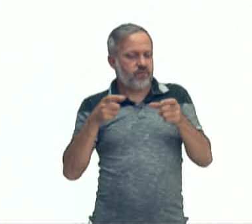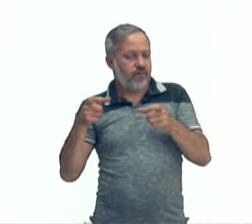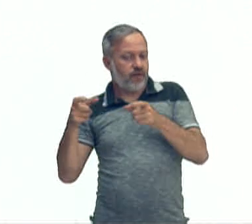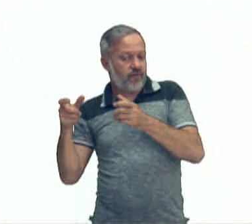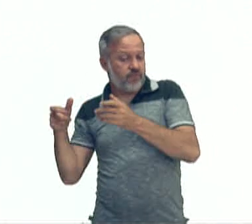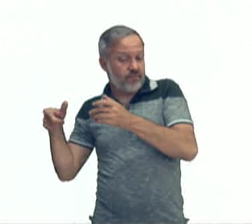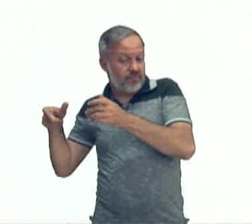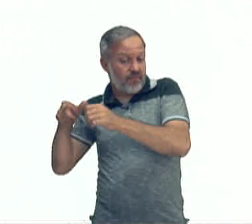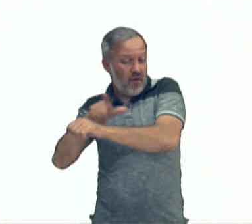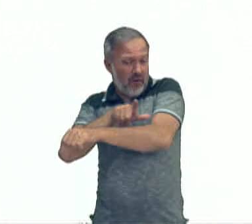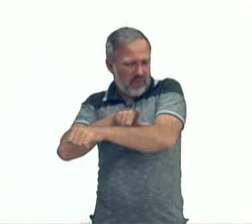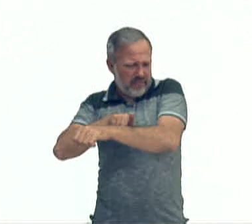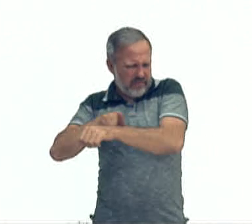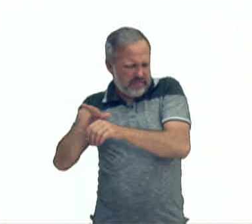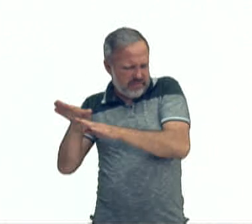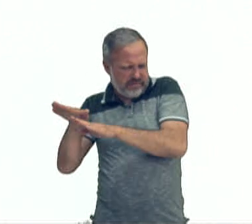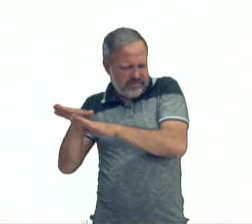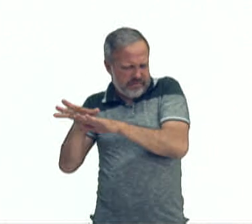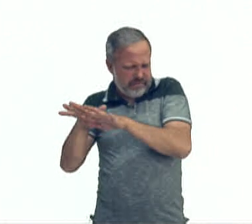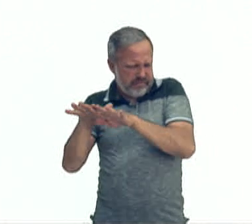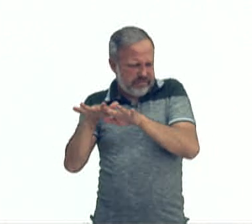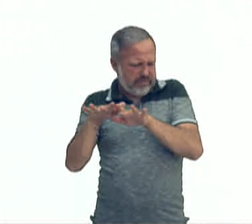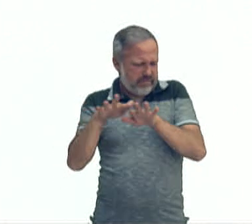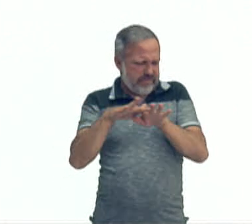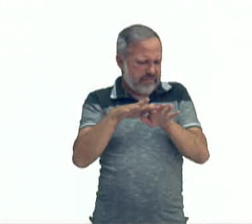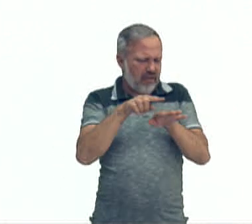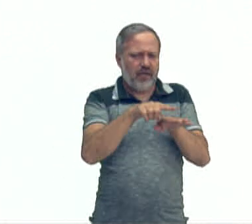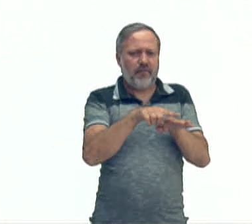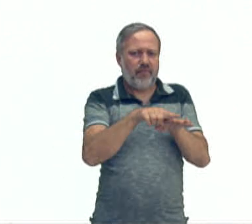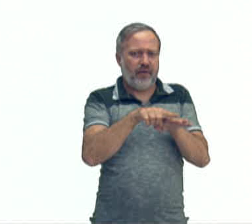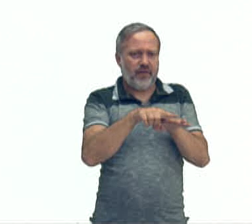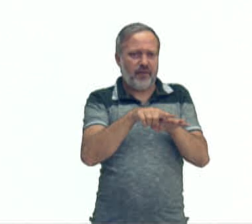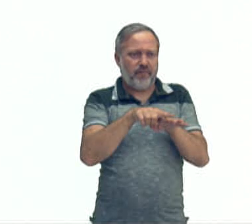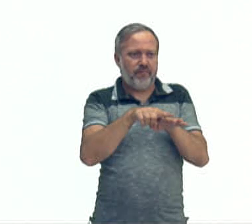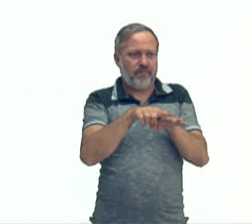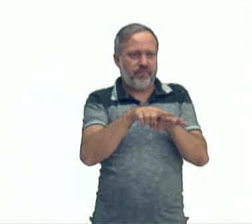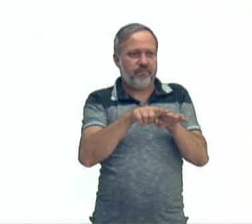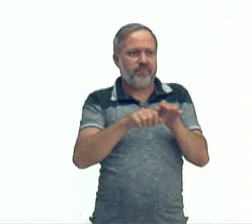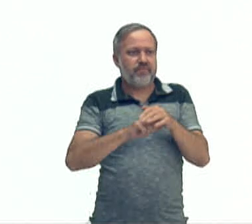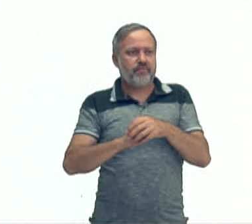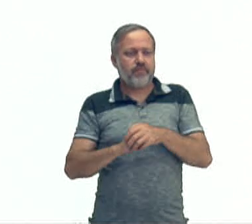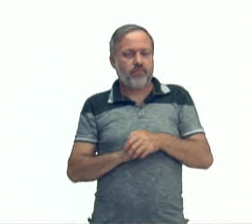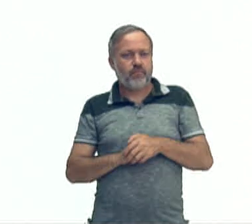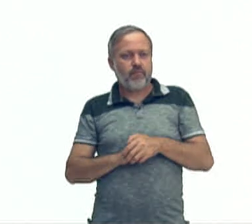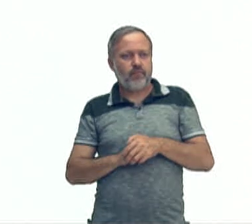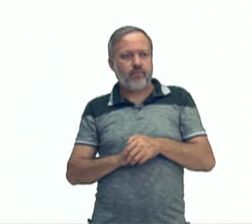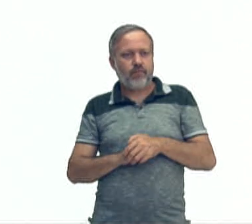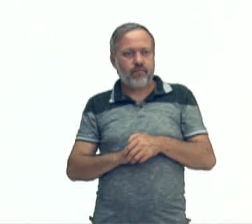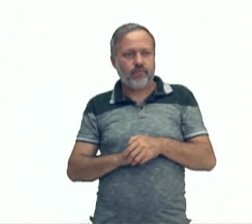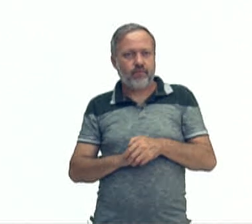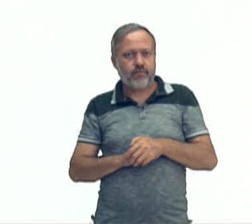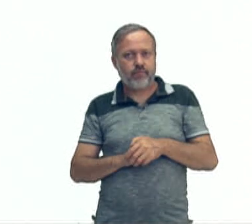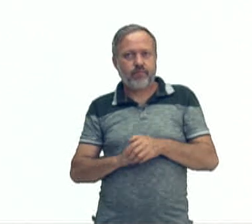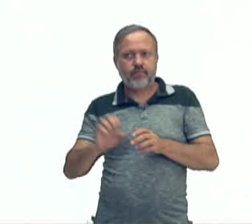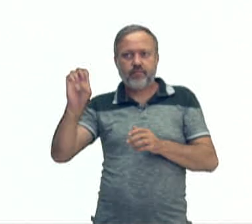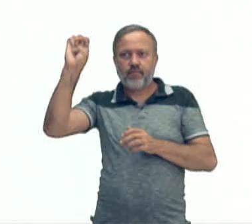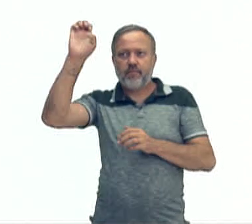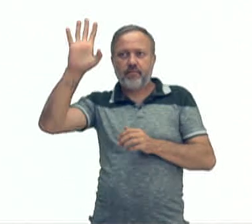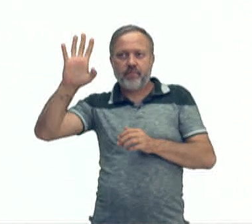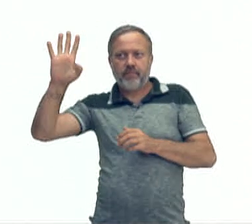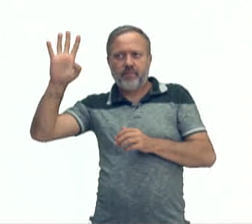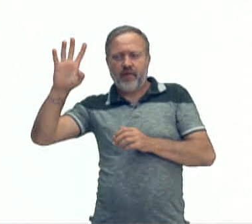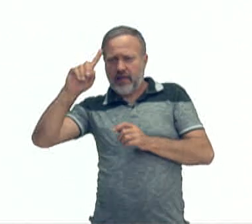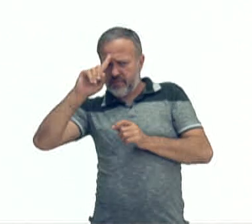cultura europeia, dentro de uma ideia eurocentrista, ok? Então veja, em várias áreas os europeus submeteram